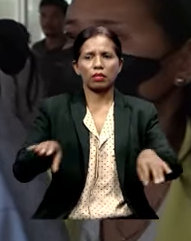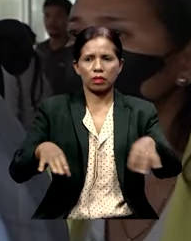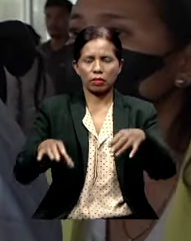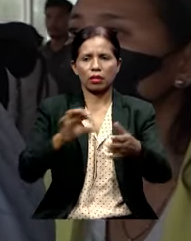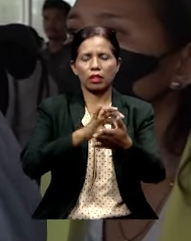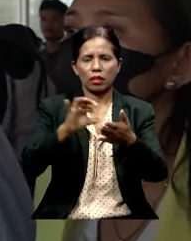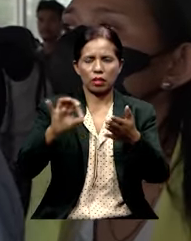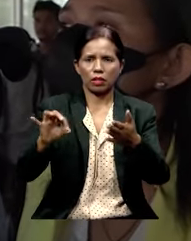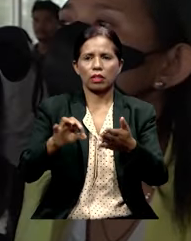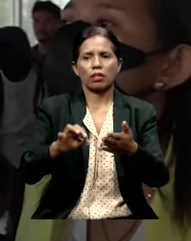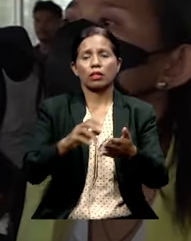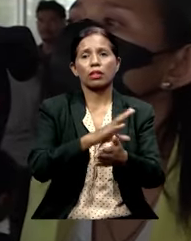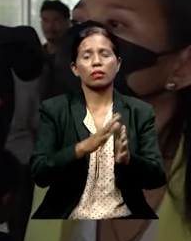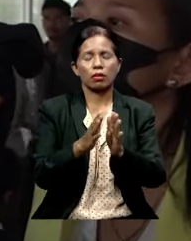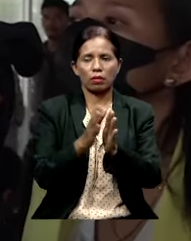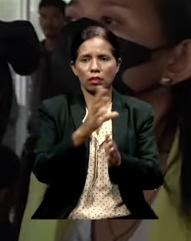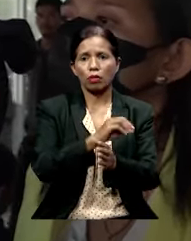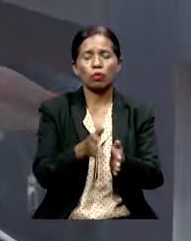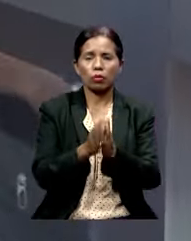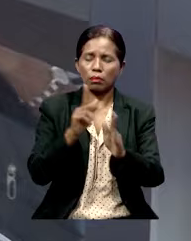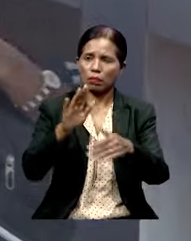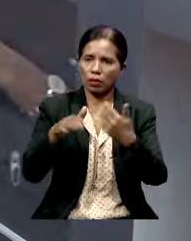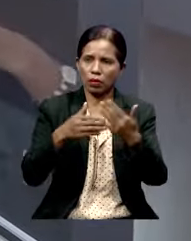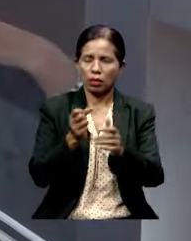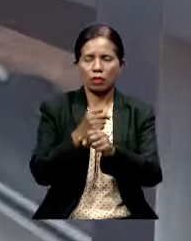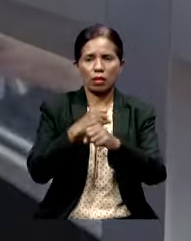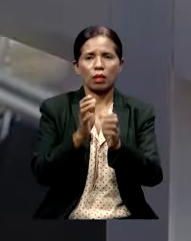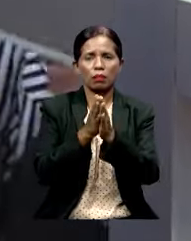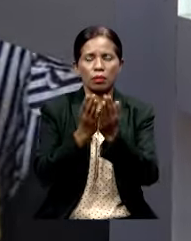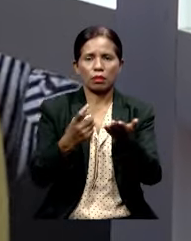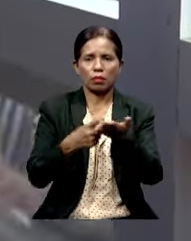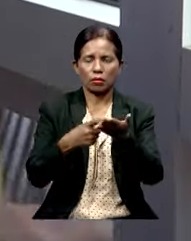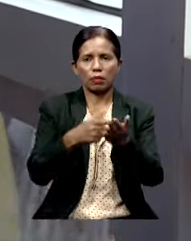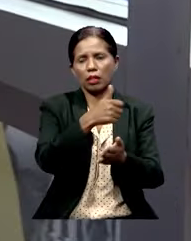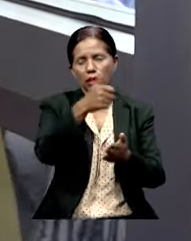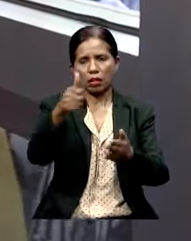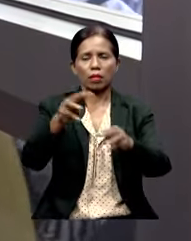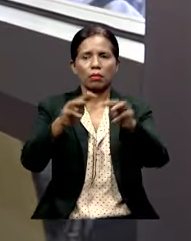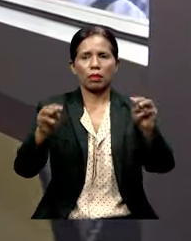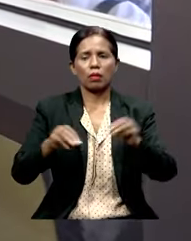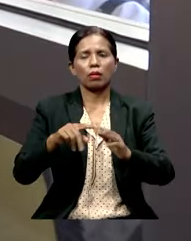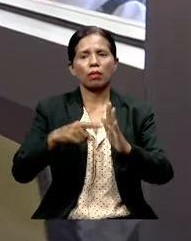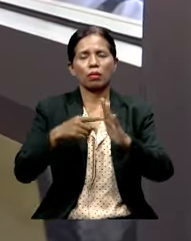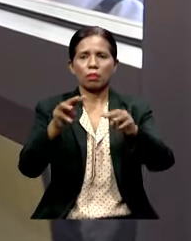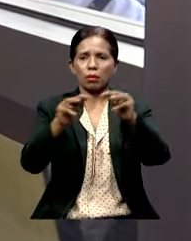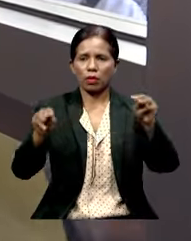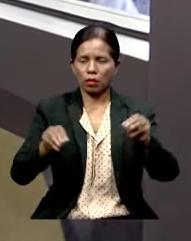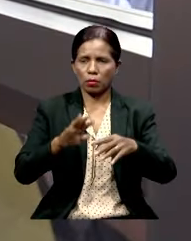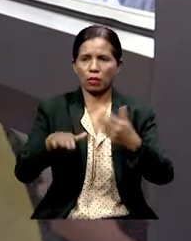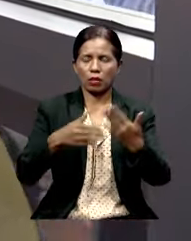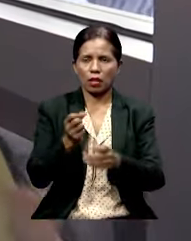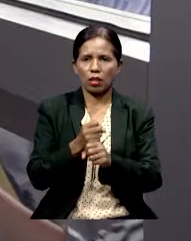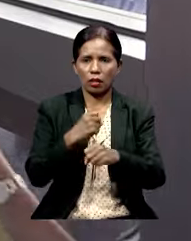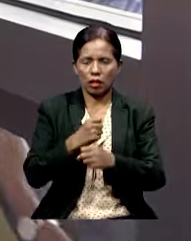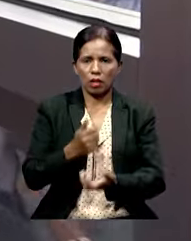Registro Notariado husu ba cidadão atu bele trata pasaporte iha ide idek ne munisipio tamba hahu ohin munisipio hotu halo atendimento